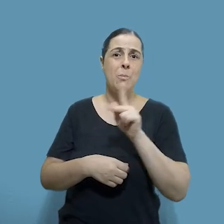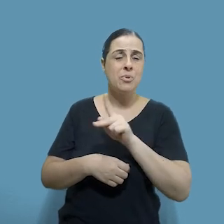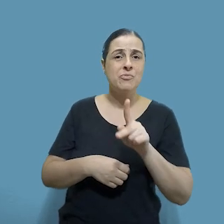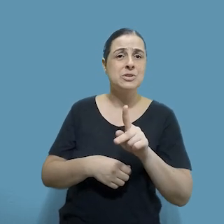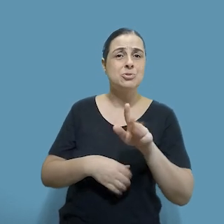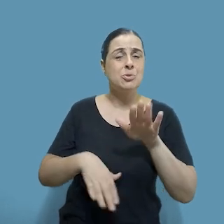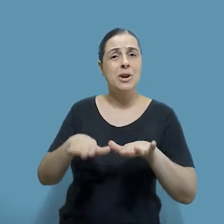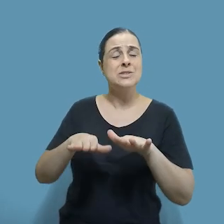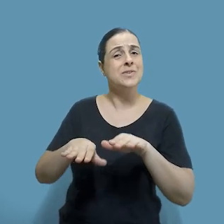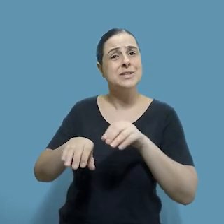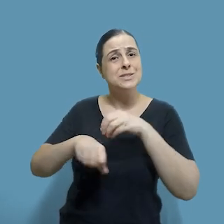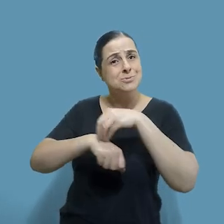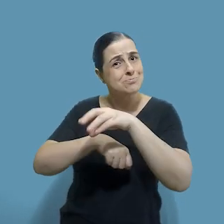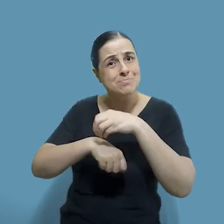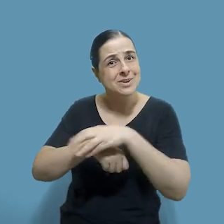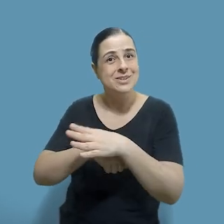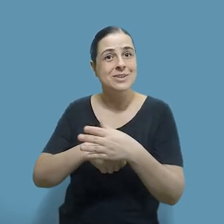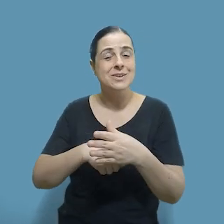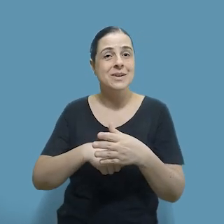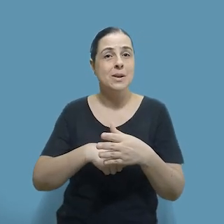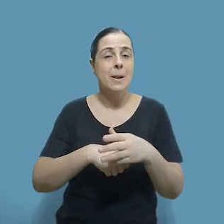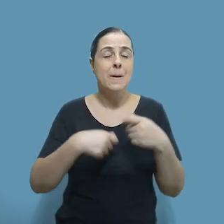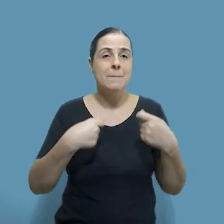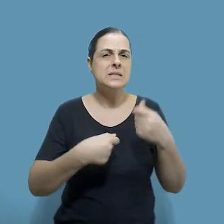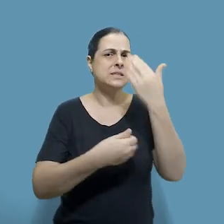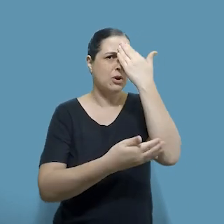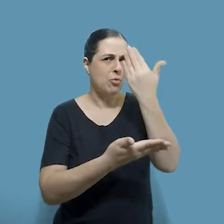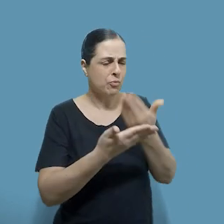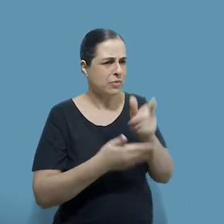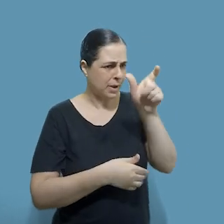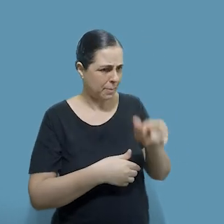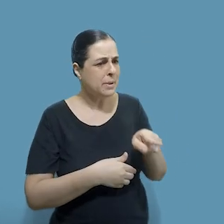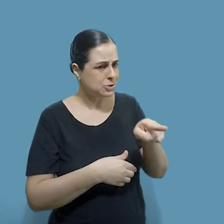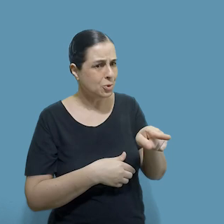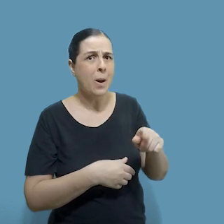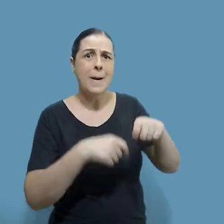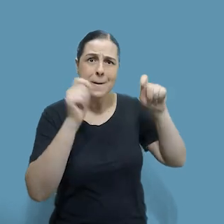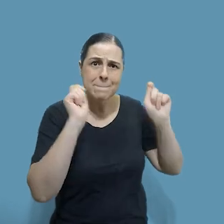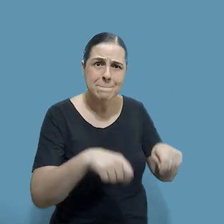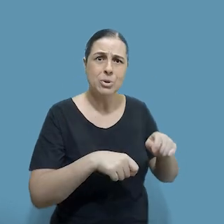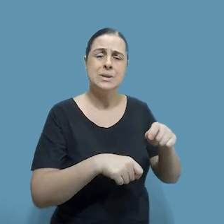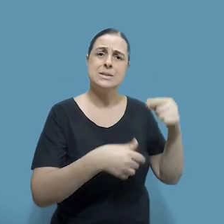Então, apostar no potencial, né? Tem